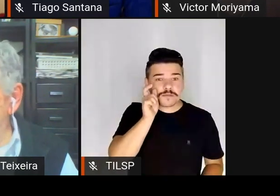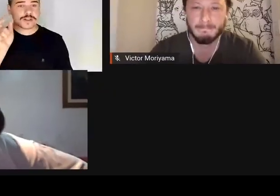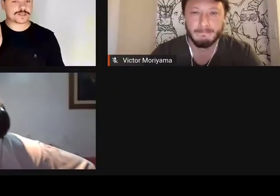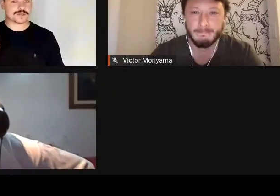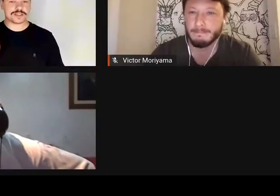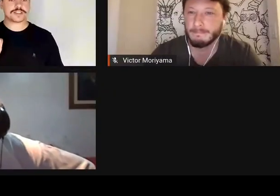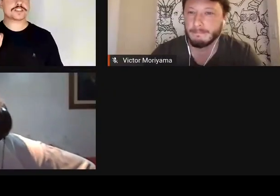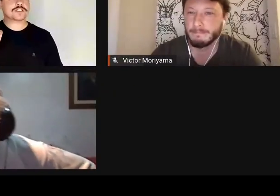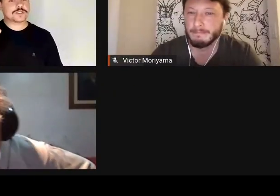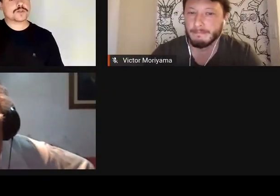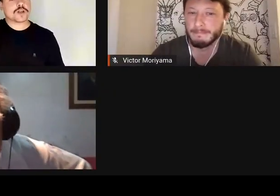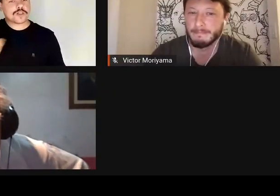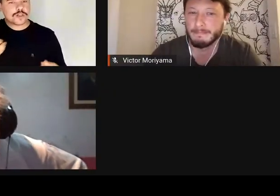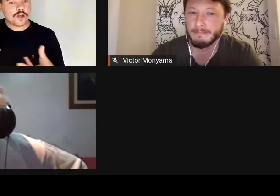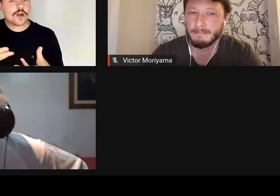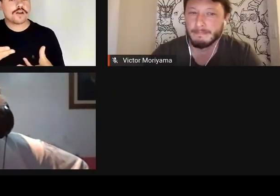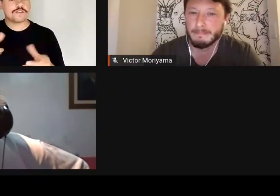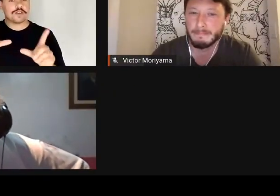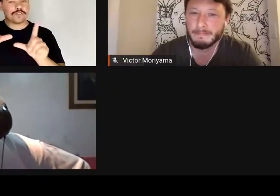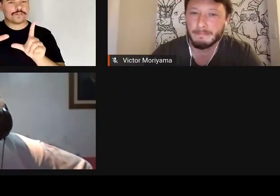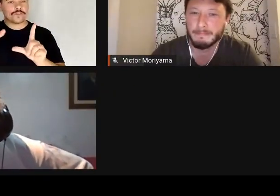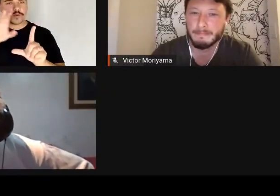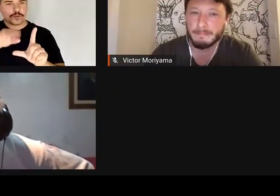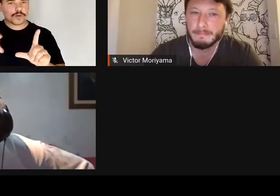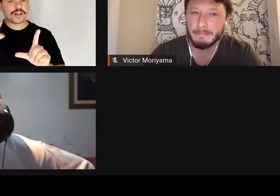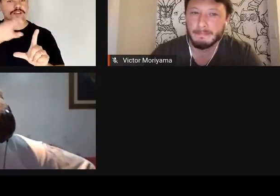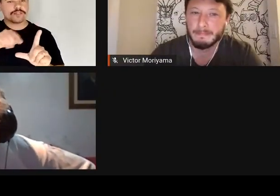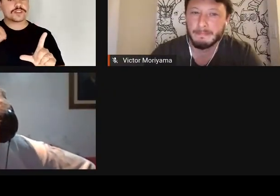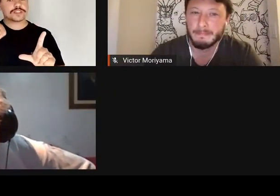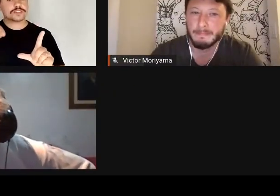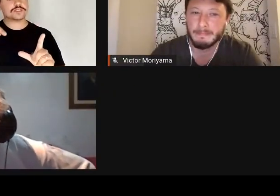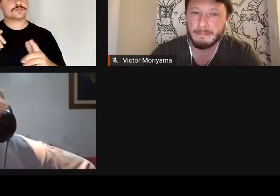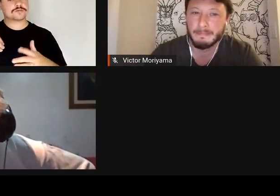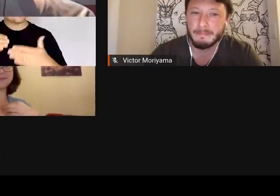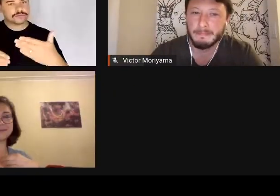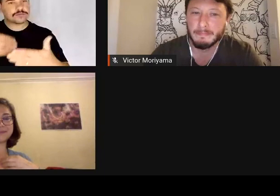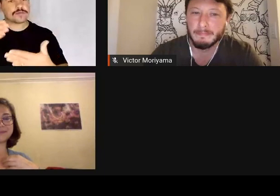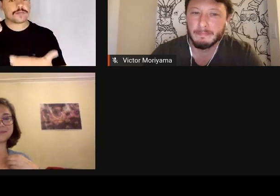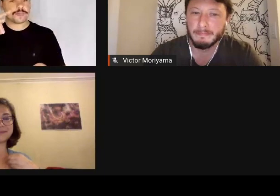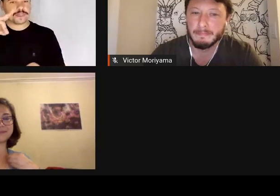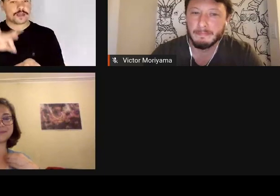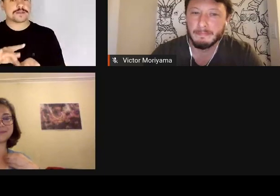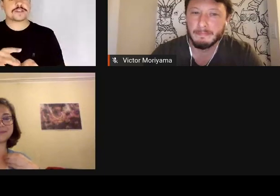Essa nova fotografia que vai exatamente